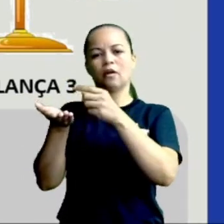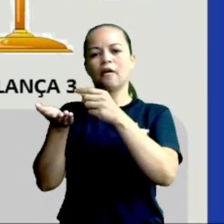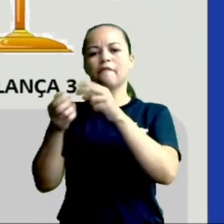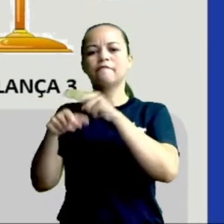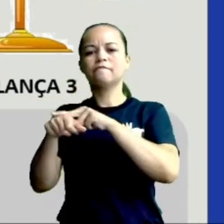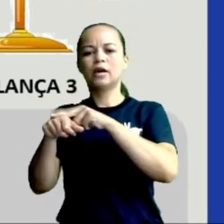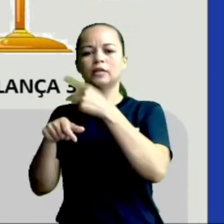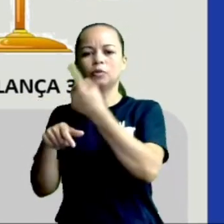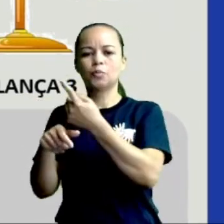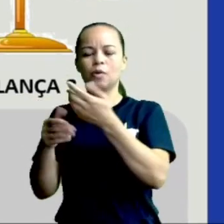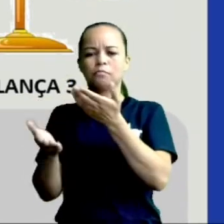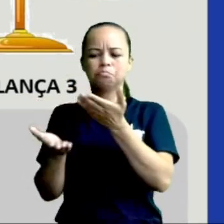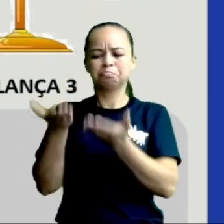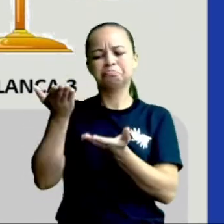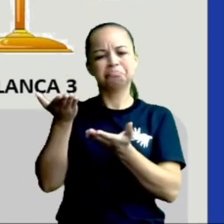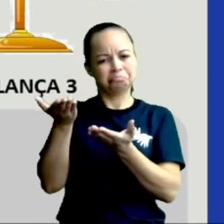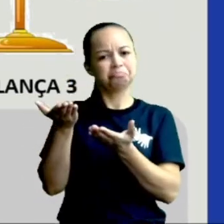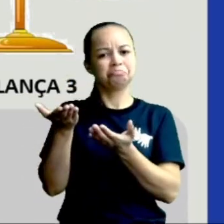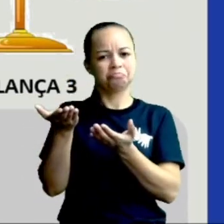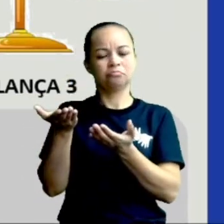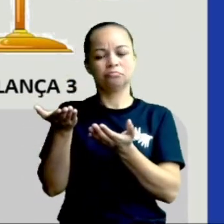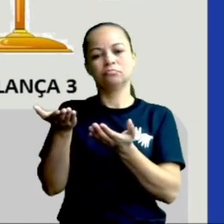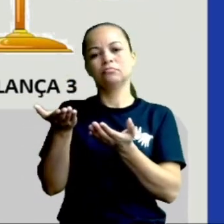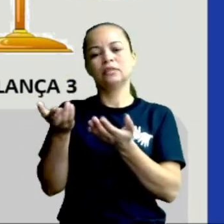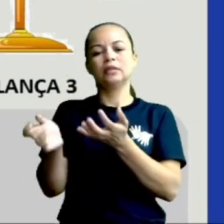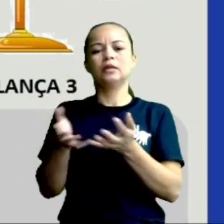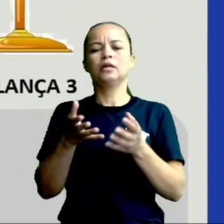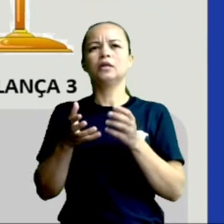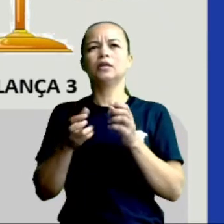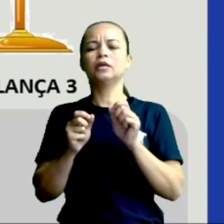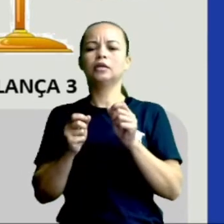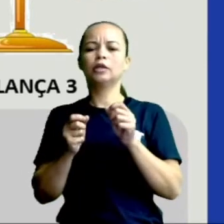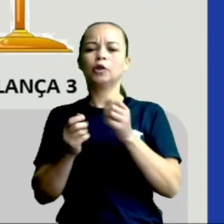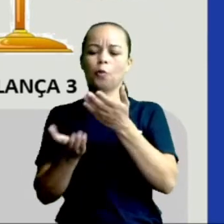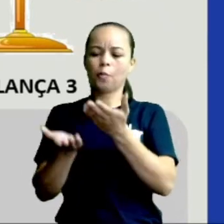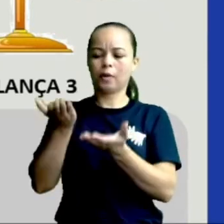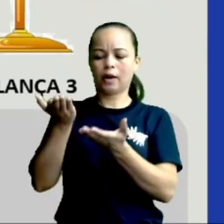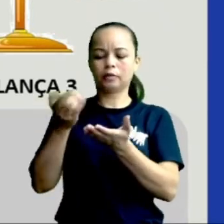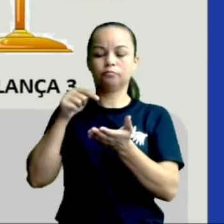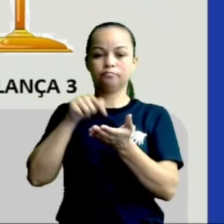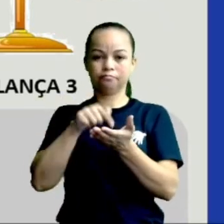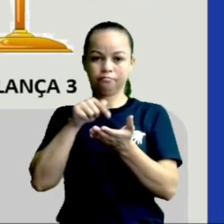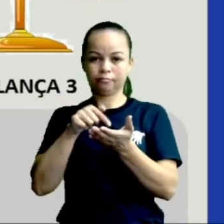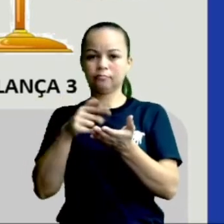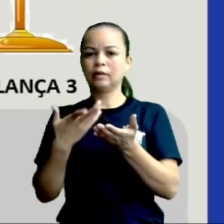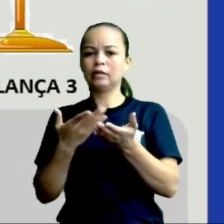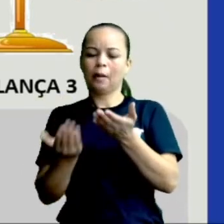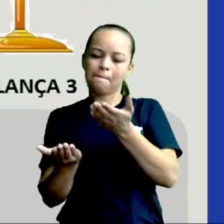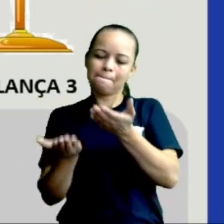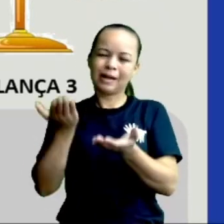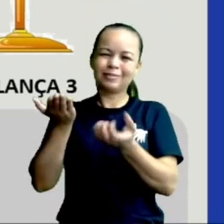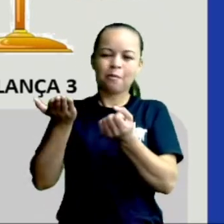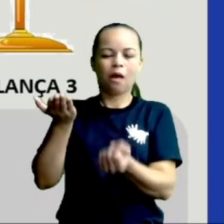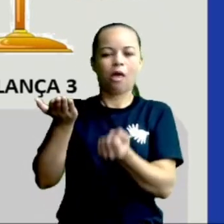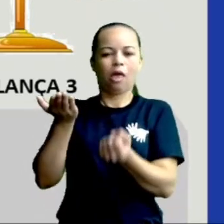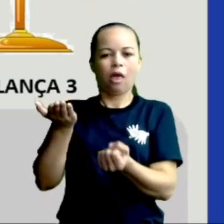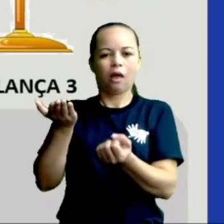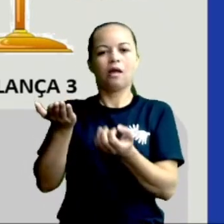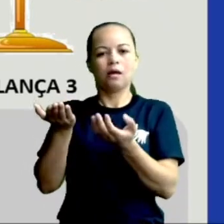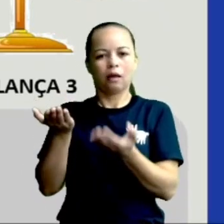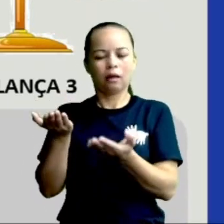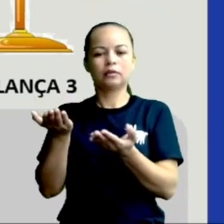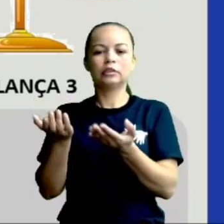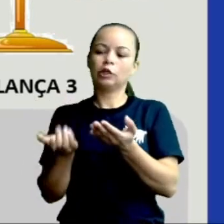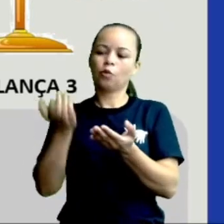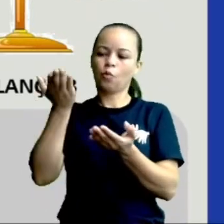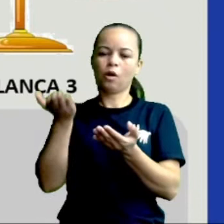demonstra que há um desequilíbrio que a um prato que tem as duas bolinhas está mais pesado do que o